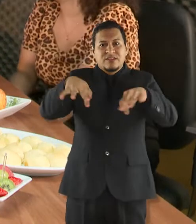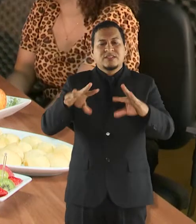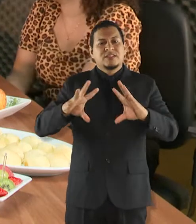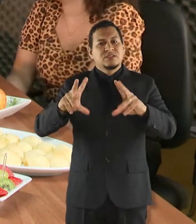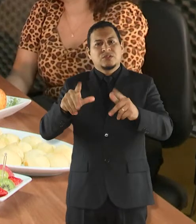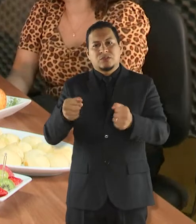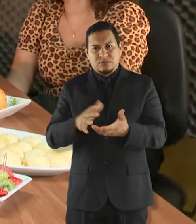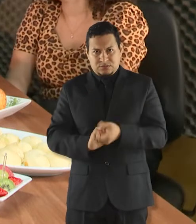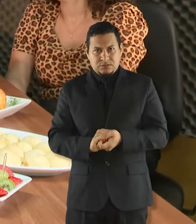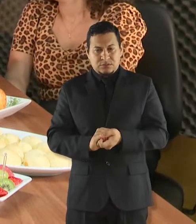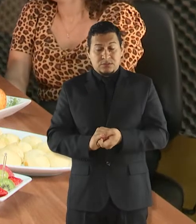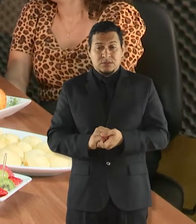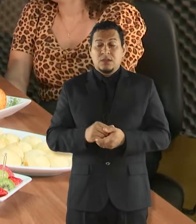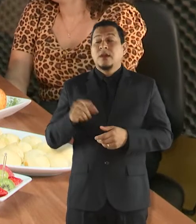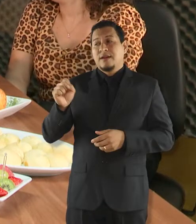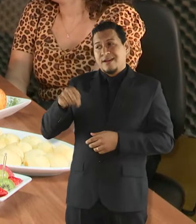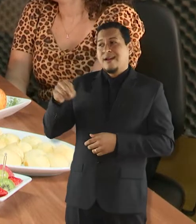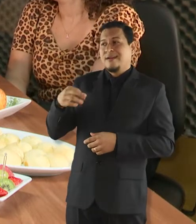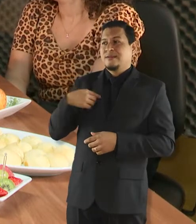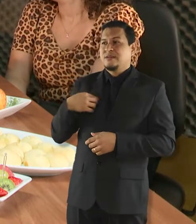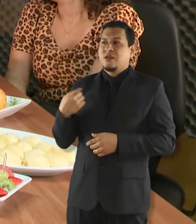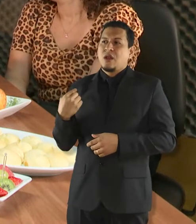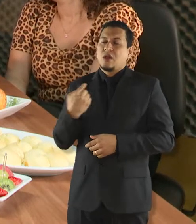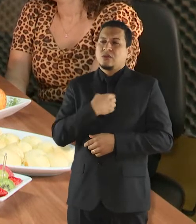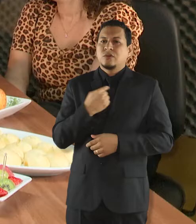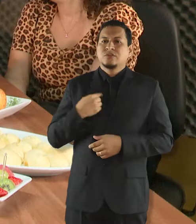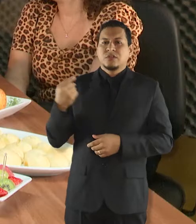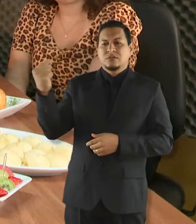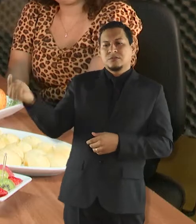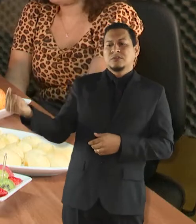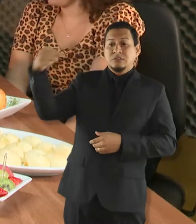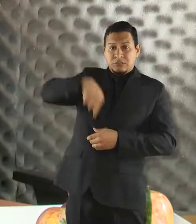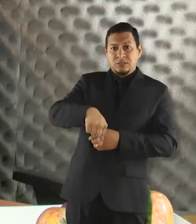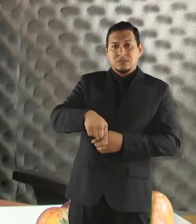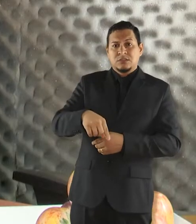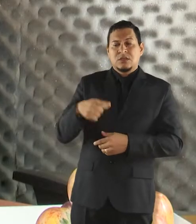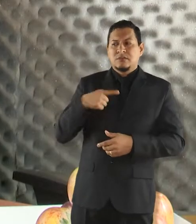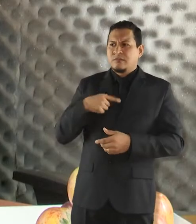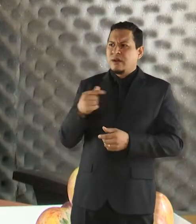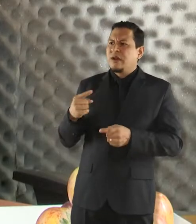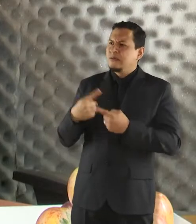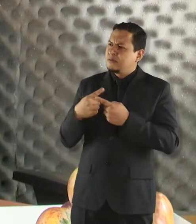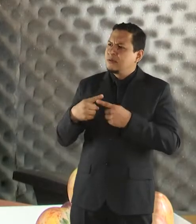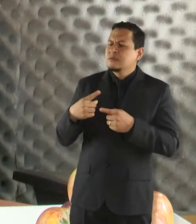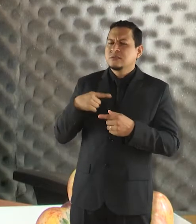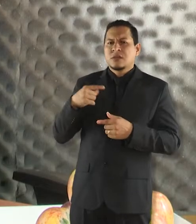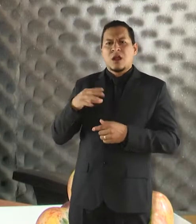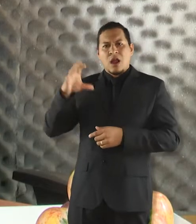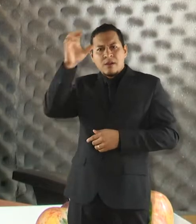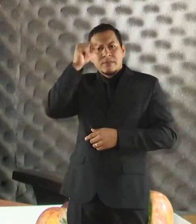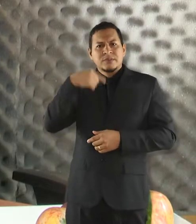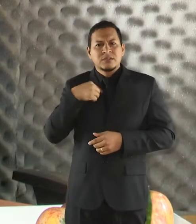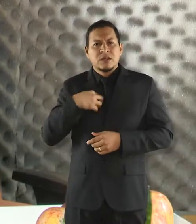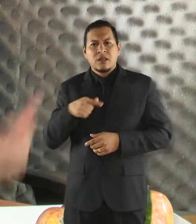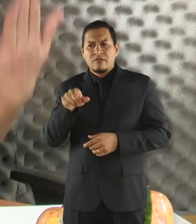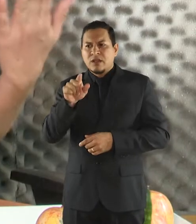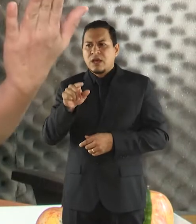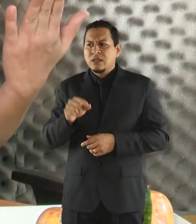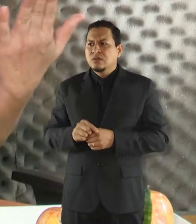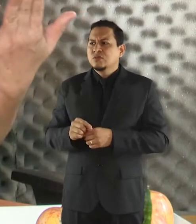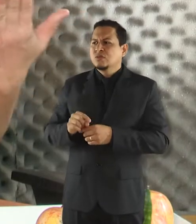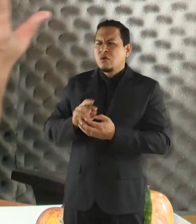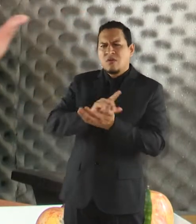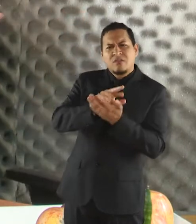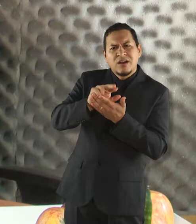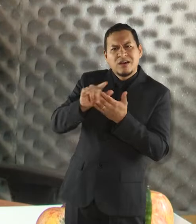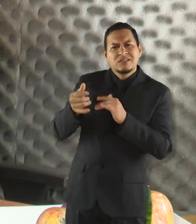vergonha. geração, né, minha amiga? E a gente tá aqui inserido nisso tudo. Isso, então eu é um movimento. inseridíssima, menina. Quando eu entro ali no TikTok, eu vou ver essas